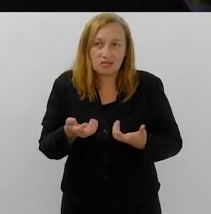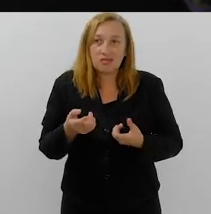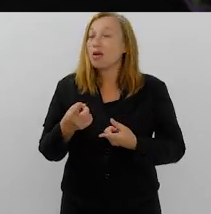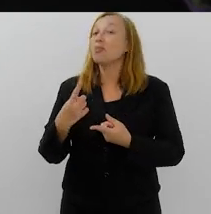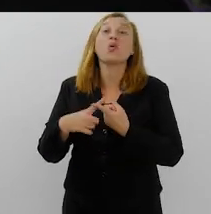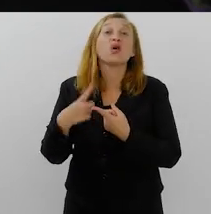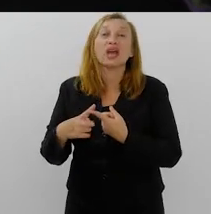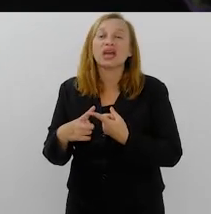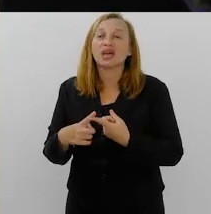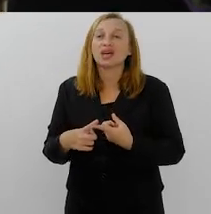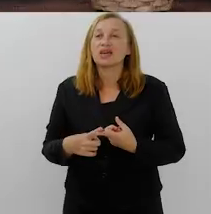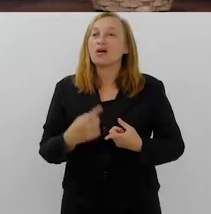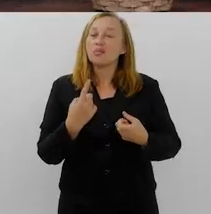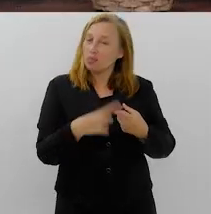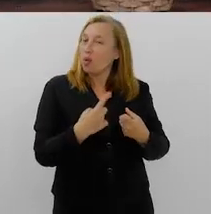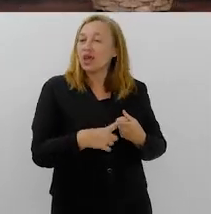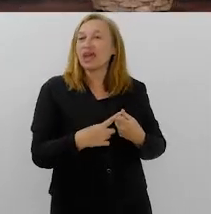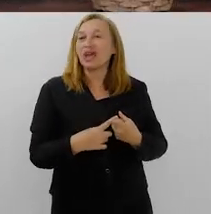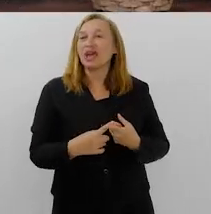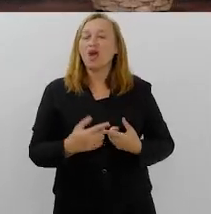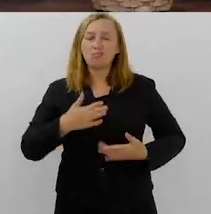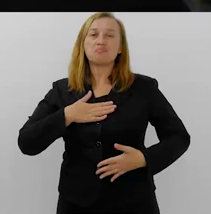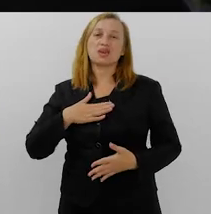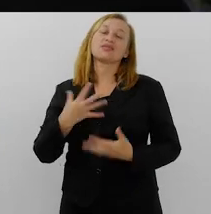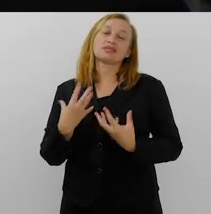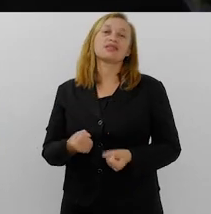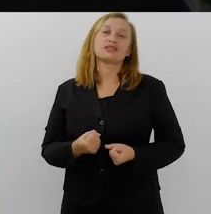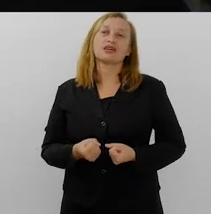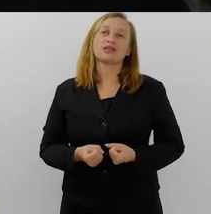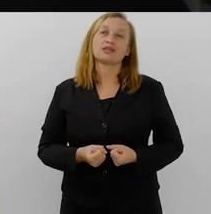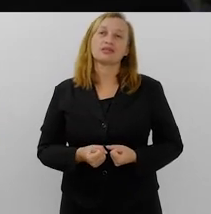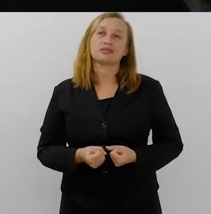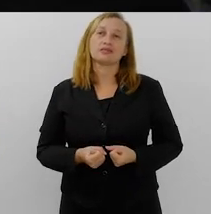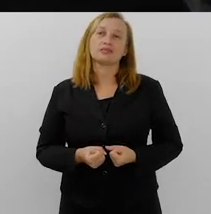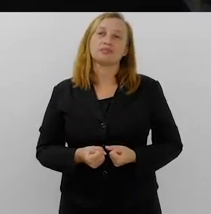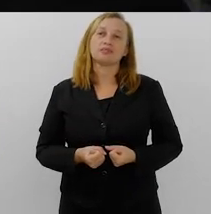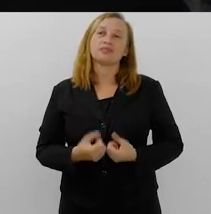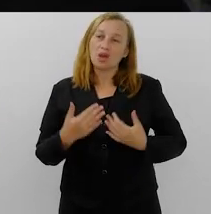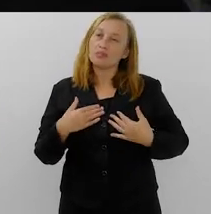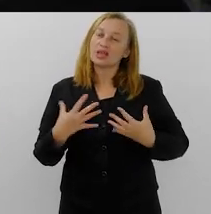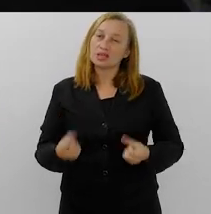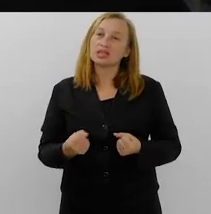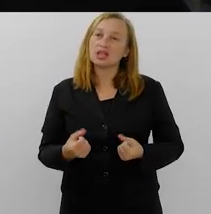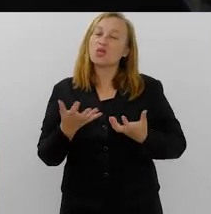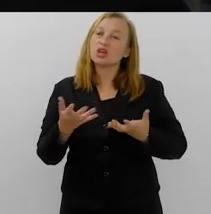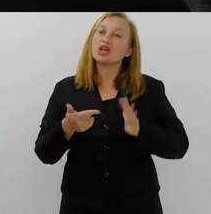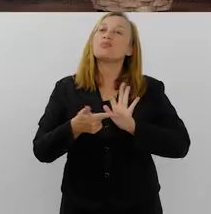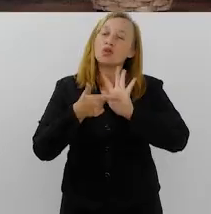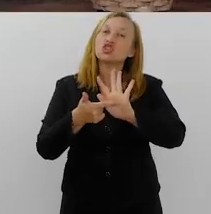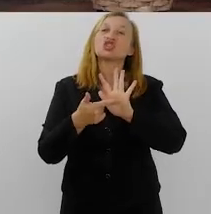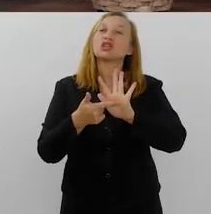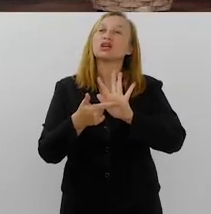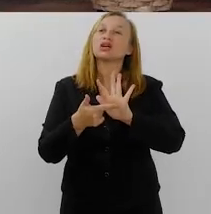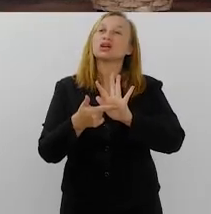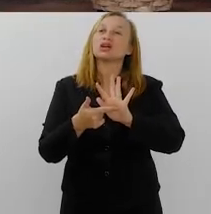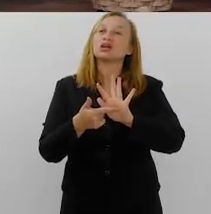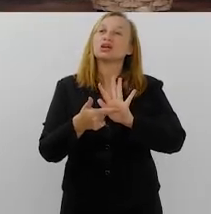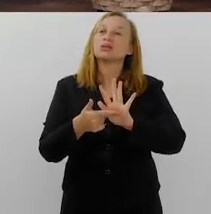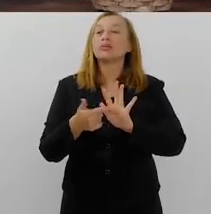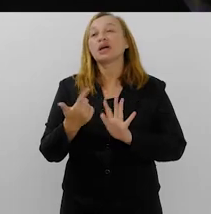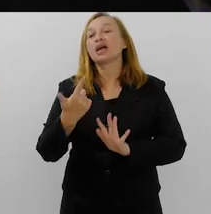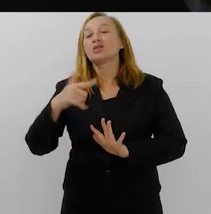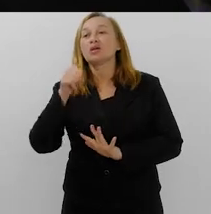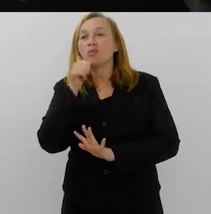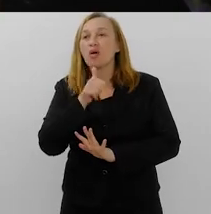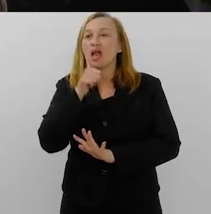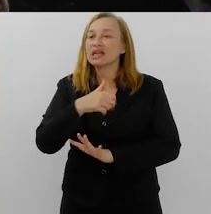na hora eu falei quero por quê Porque eu me eu eu me aceitei mas estomizada min e você queria mostrar isso mostrar